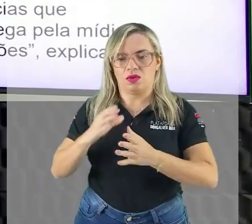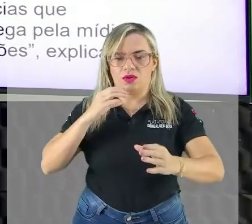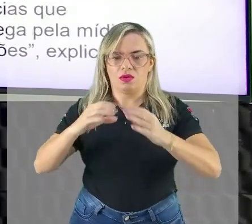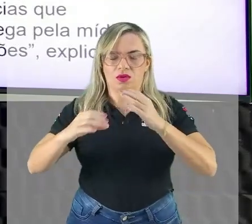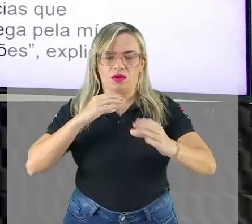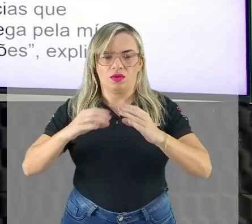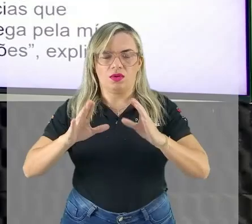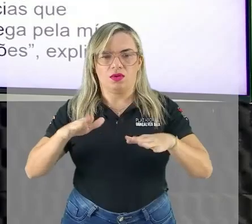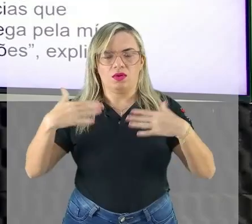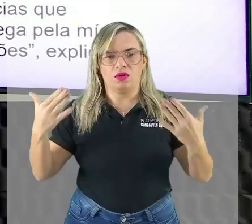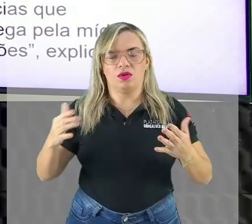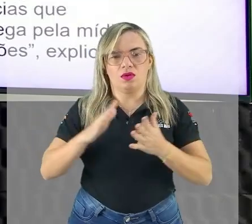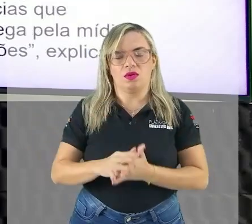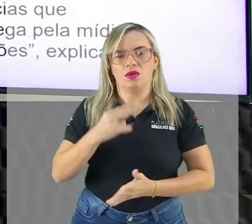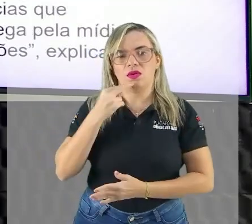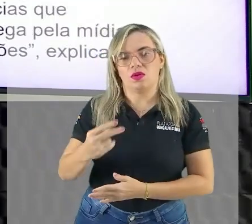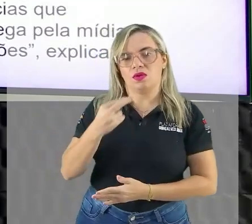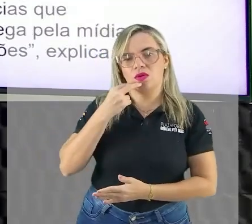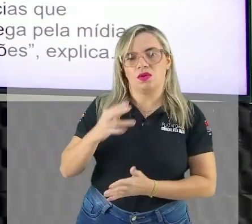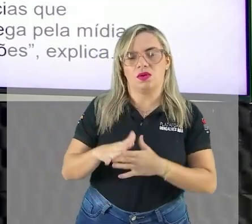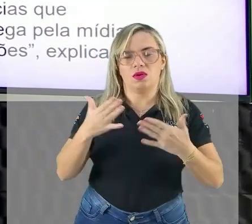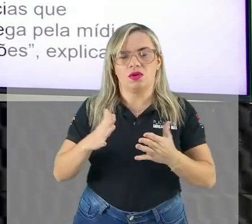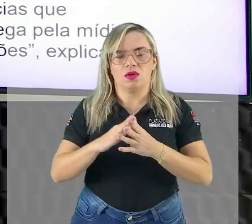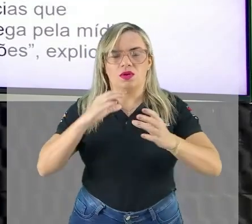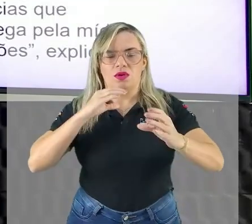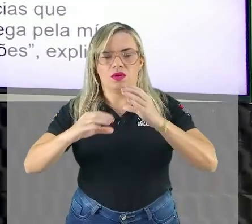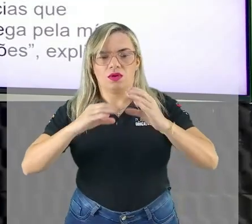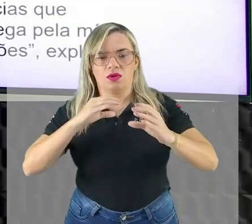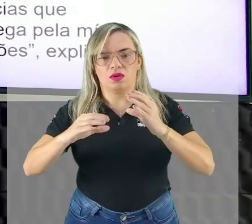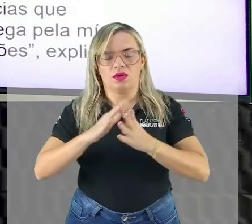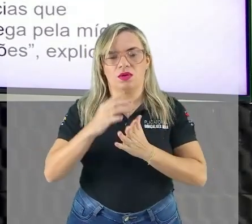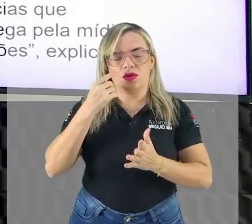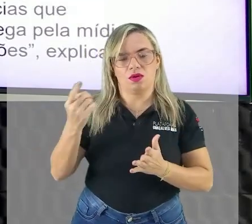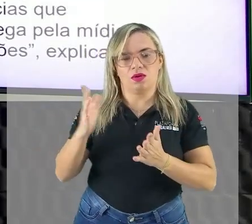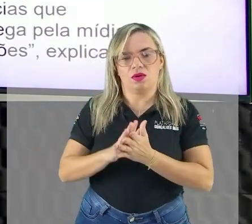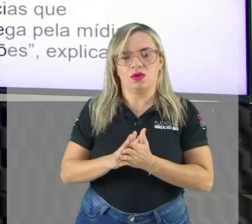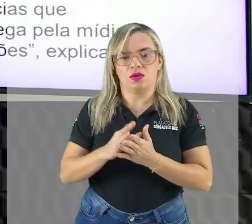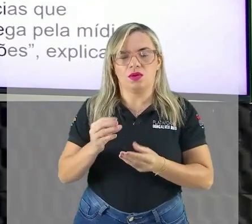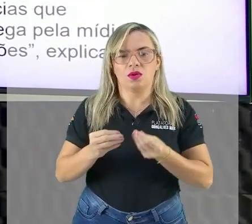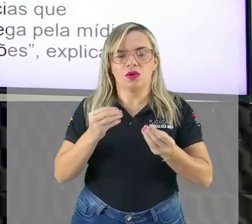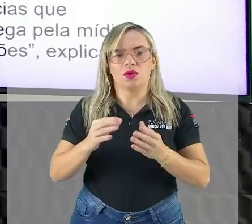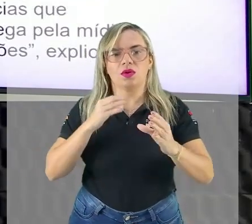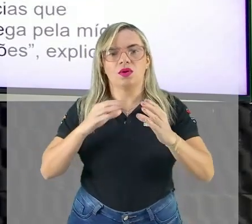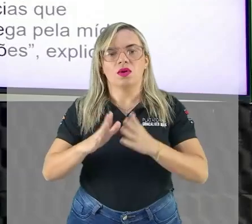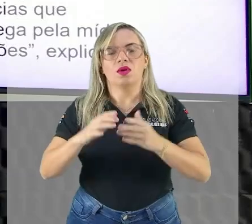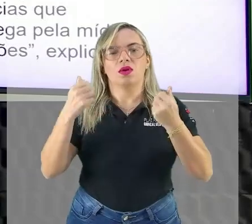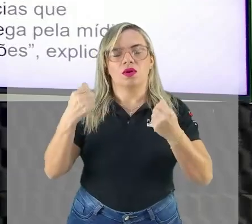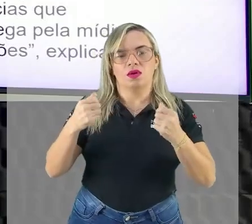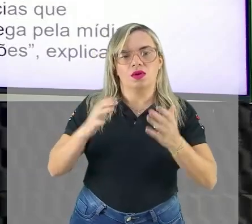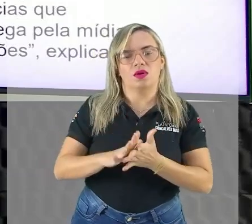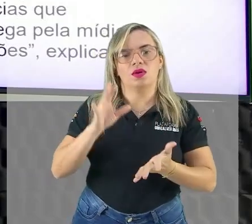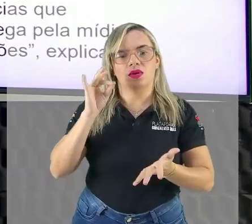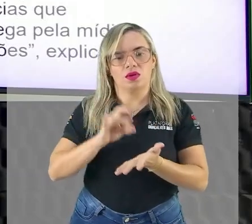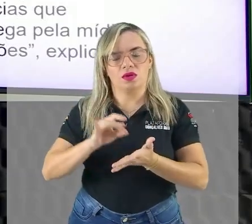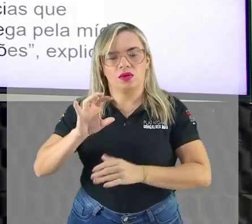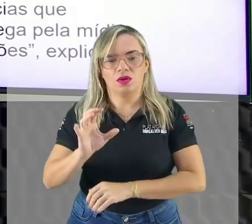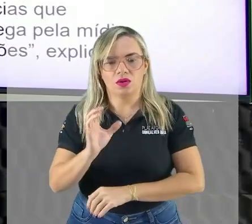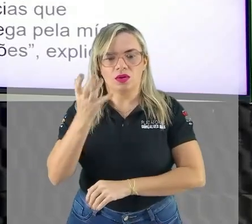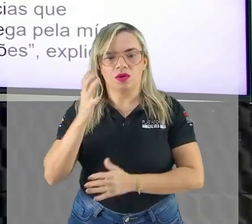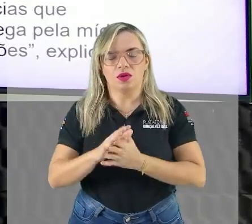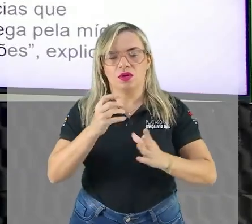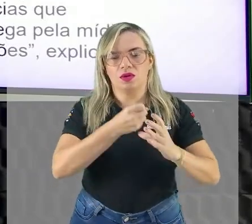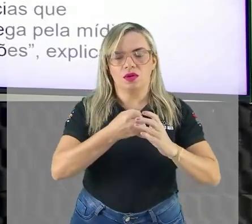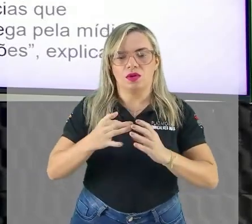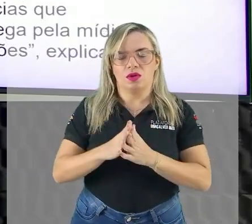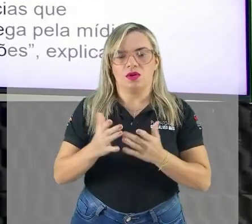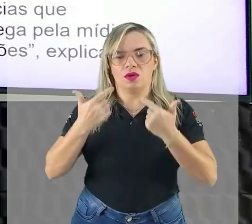fluxo migratório, a língua é uma forma de comunicação. Então, a comunicação precisa ser eficiente. Então, esse aspecto